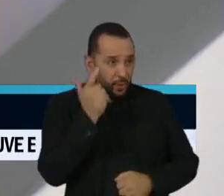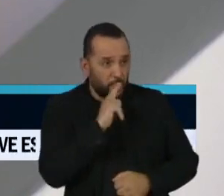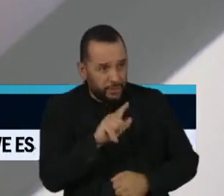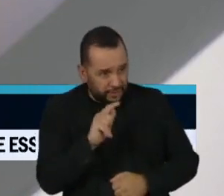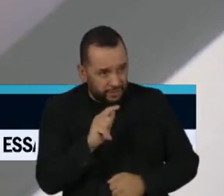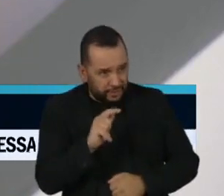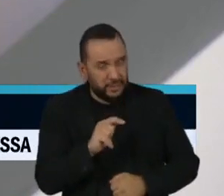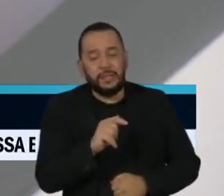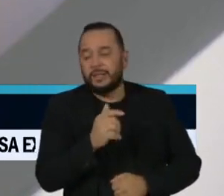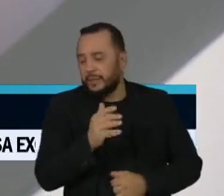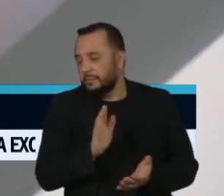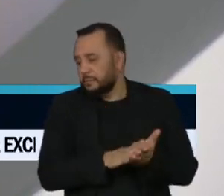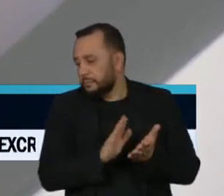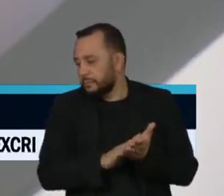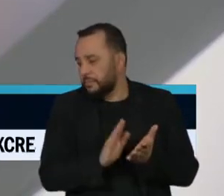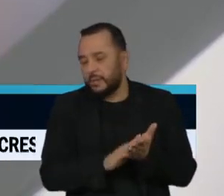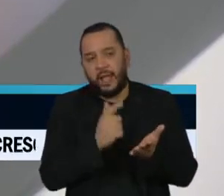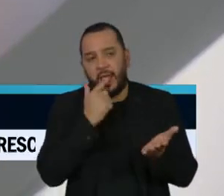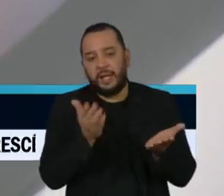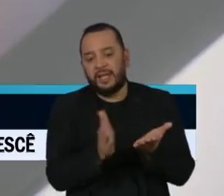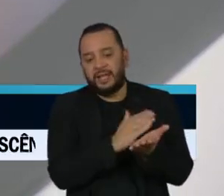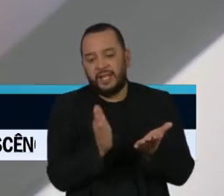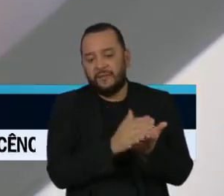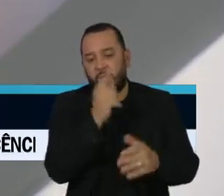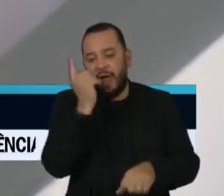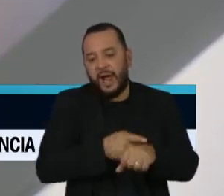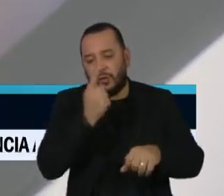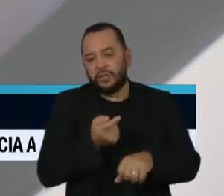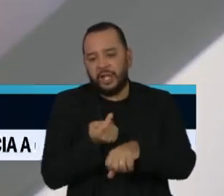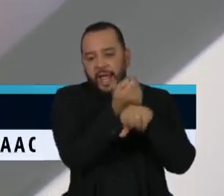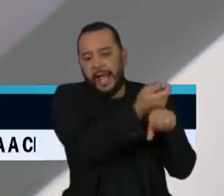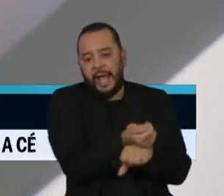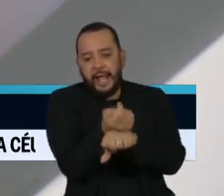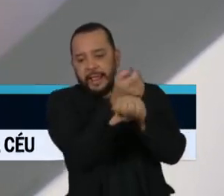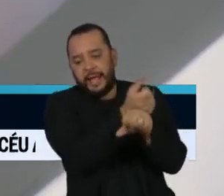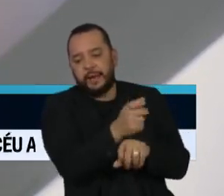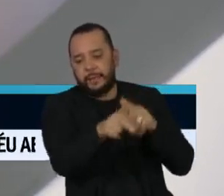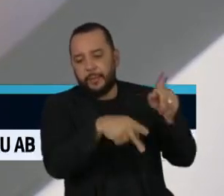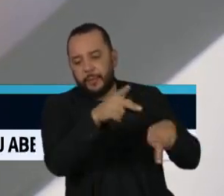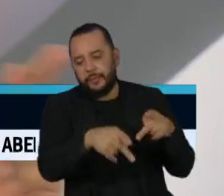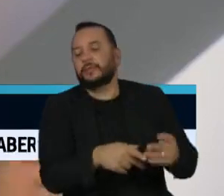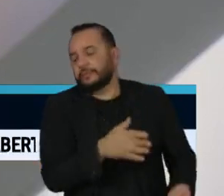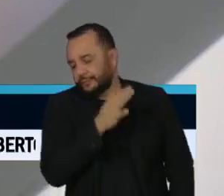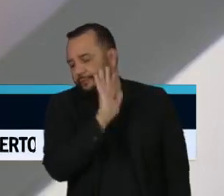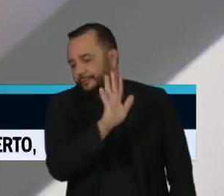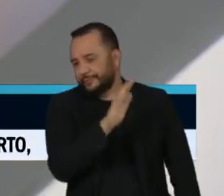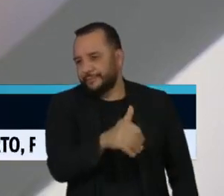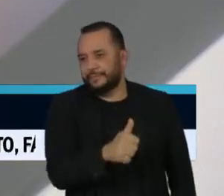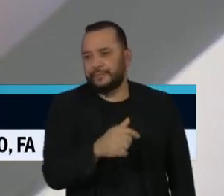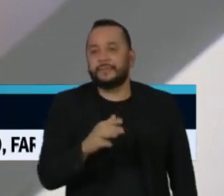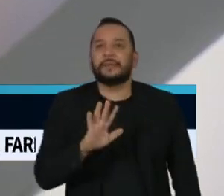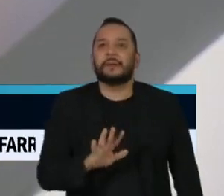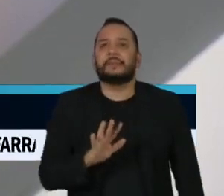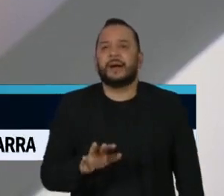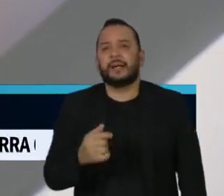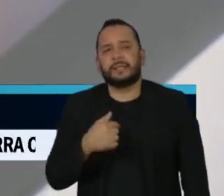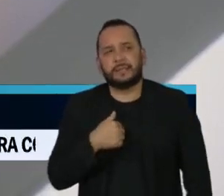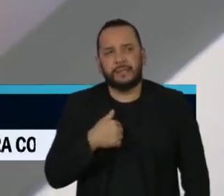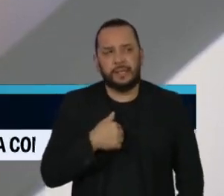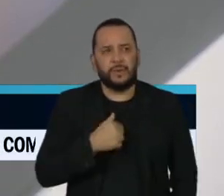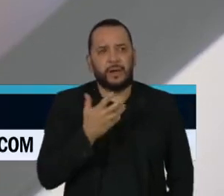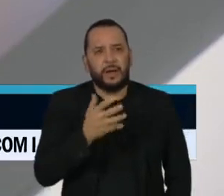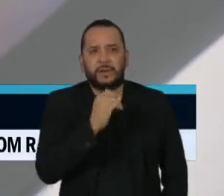livro Guinness, né, de como dissuadir tão bem, né, uma realidade que eu duvido. Mas eu queria aproveitar para fazer um